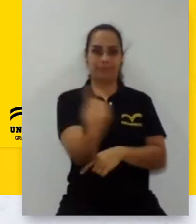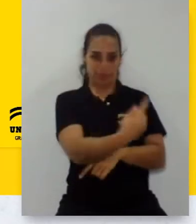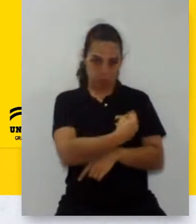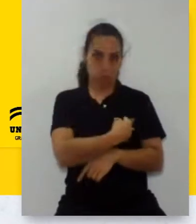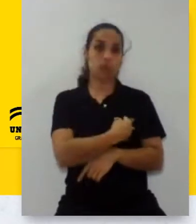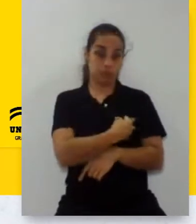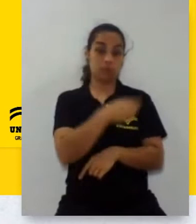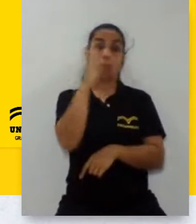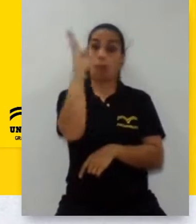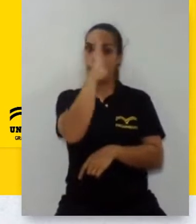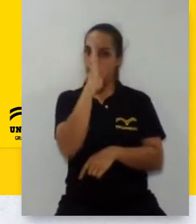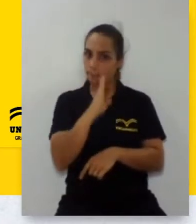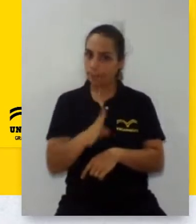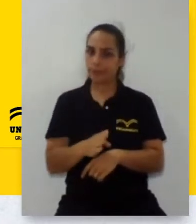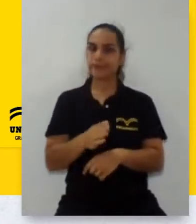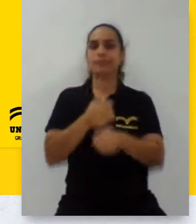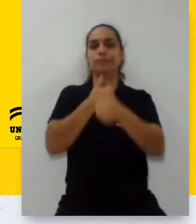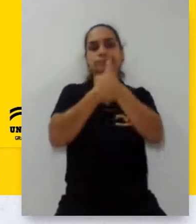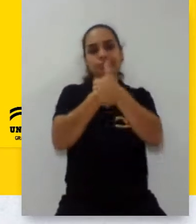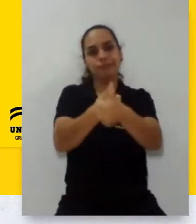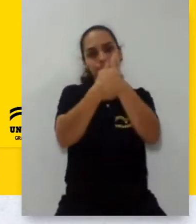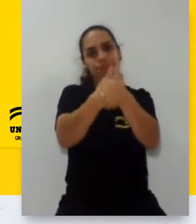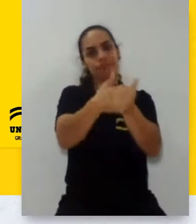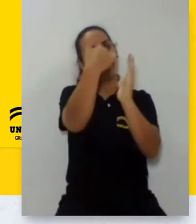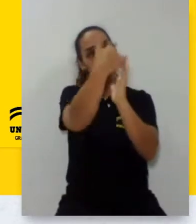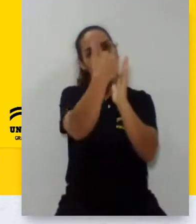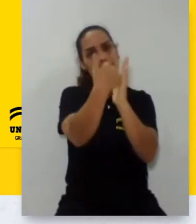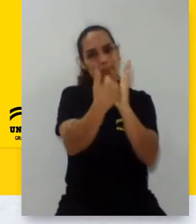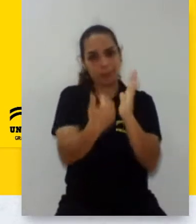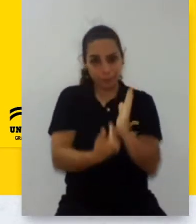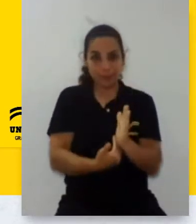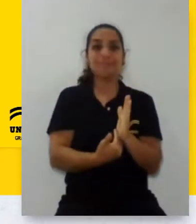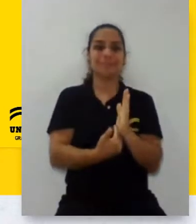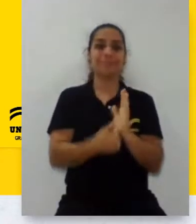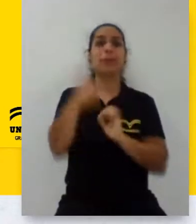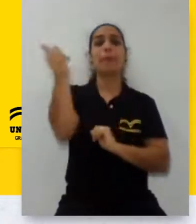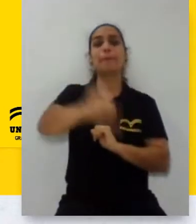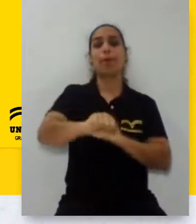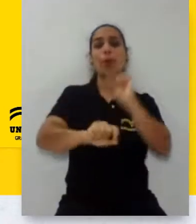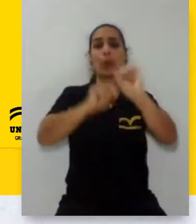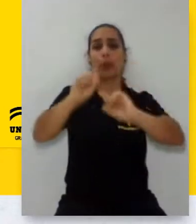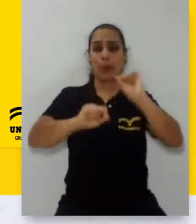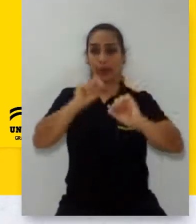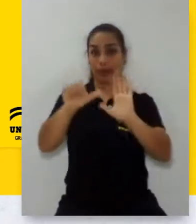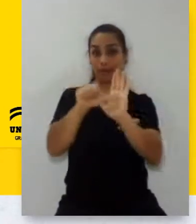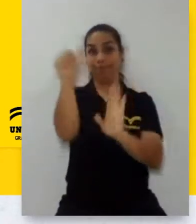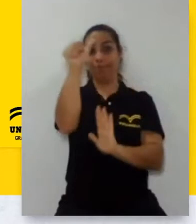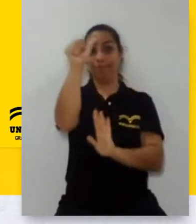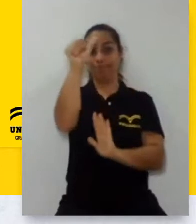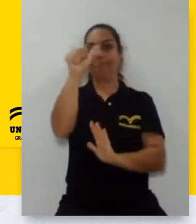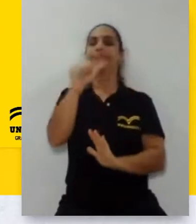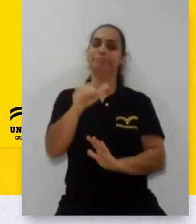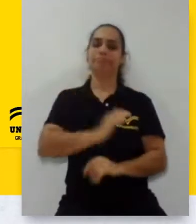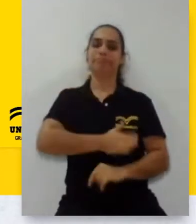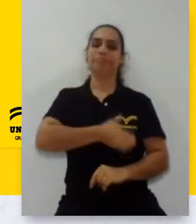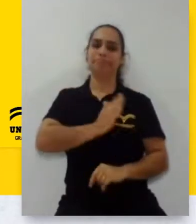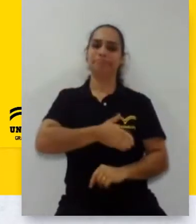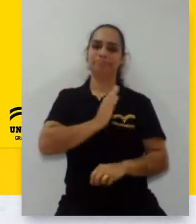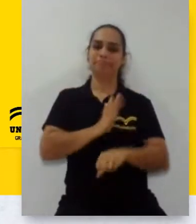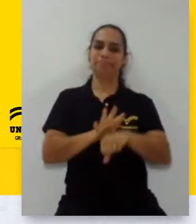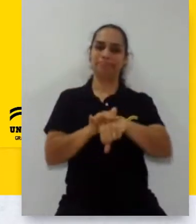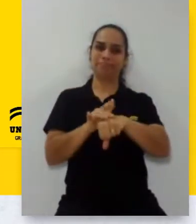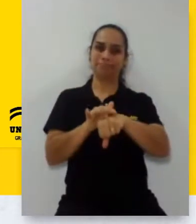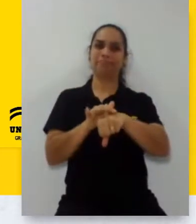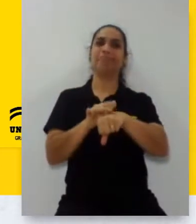de morte no Brasil são as doenças cardiovasculares. Nós temos aí outras doenças entrando nesse top 10,